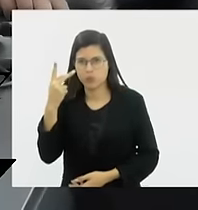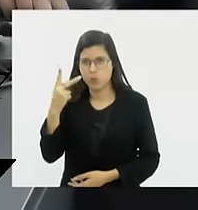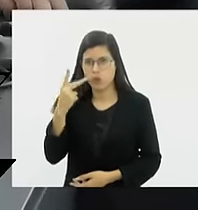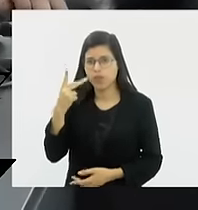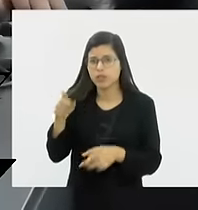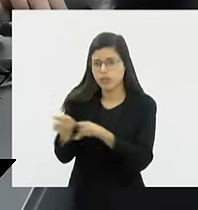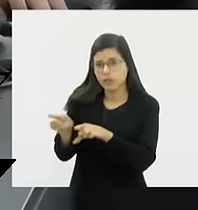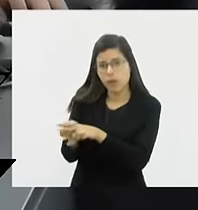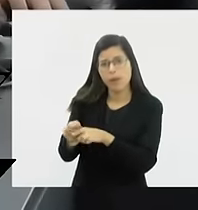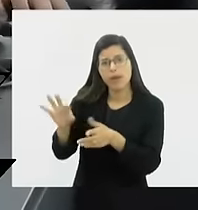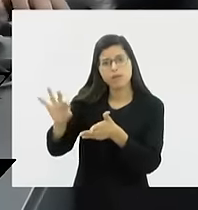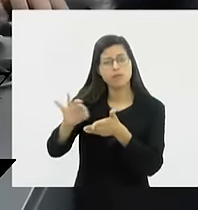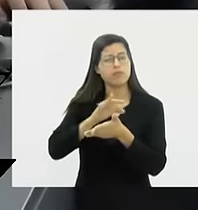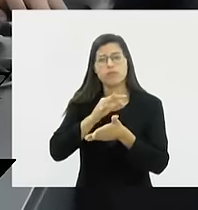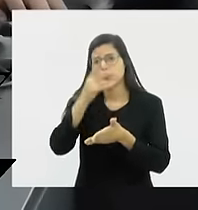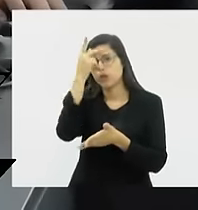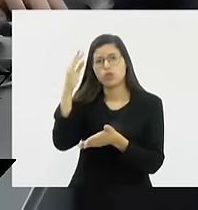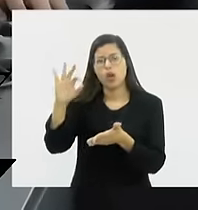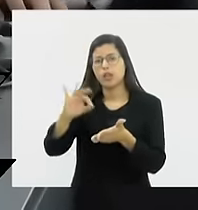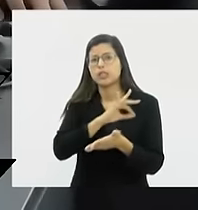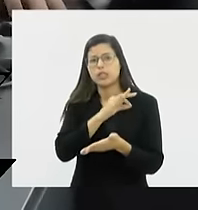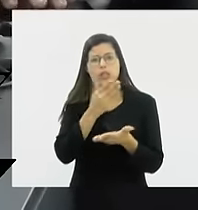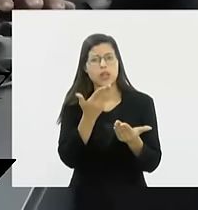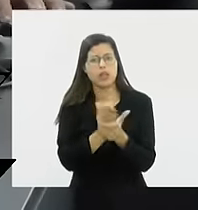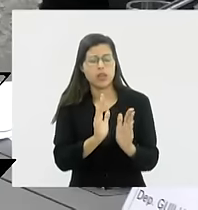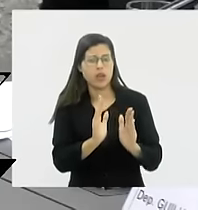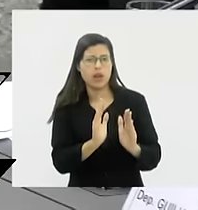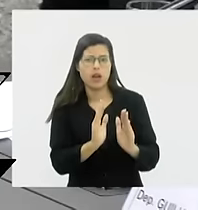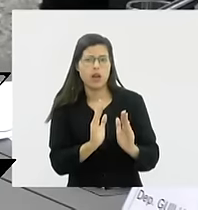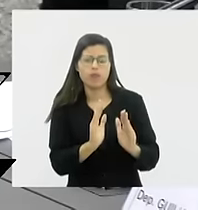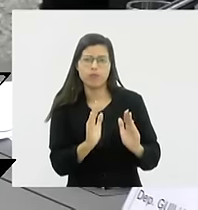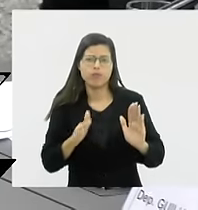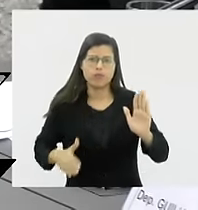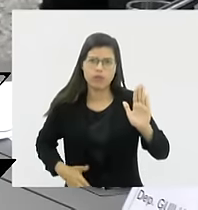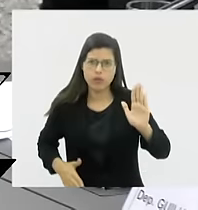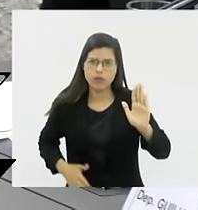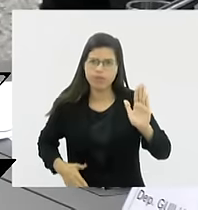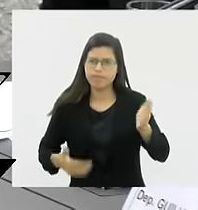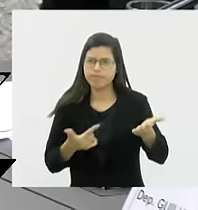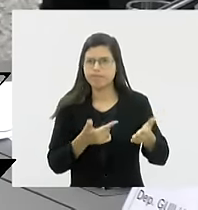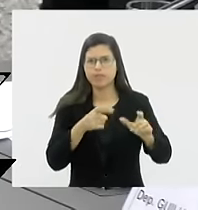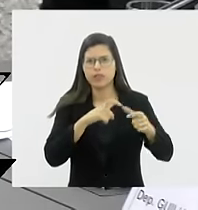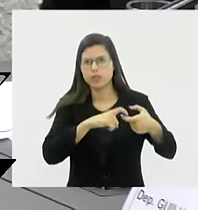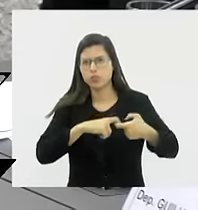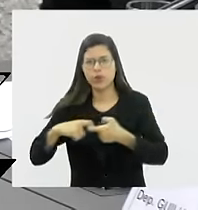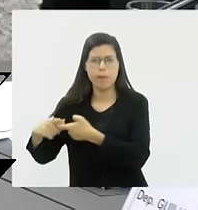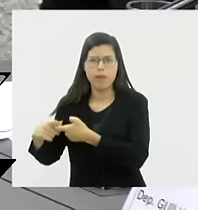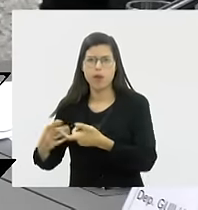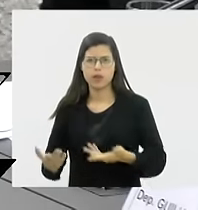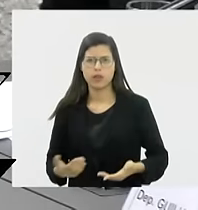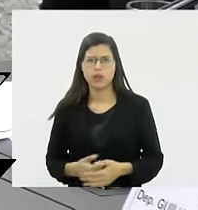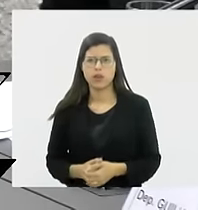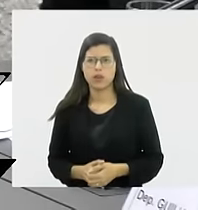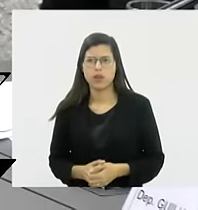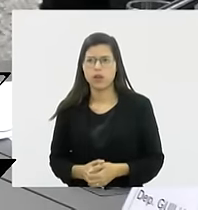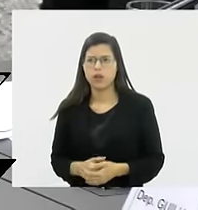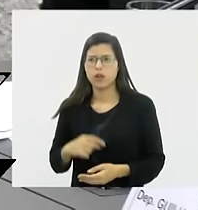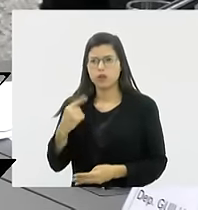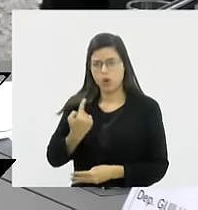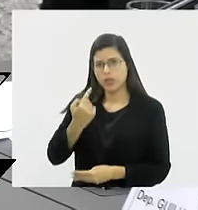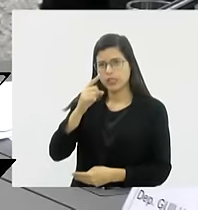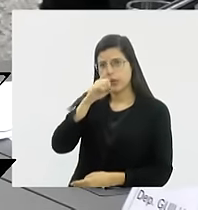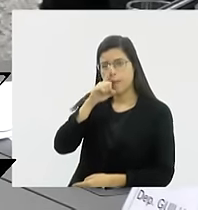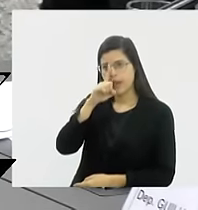para acabar com essa sacanagem, porra. A mesma canetada. A canetada que tentou tirar os nossos policiais da nossa segurança, a qual nós estamos